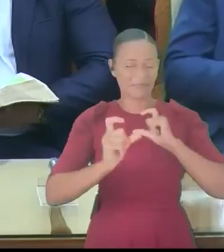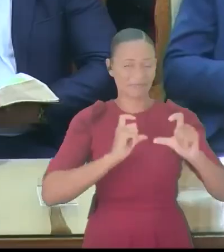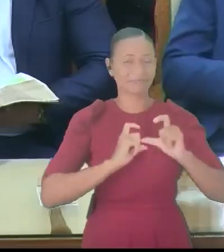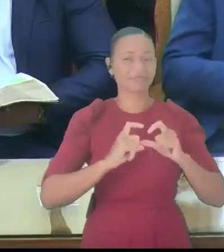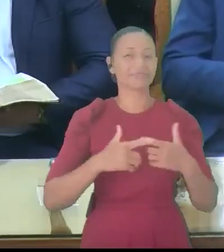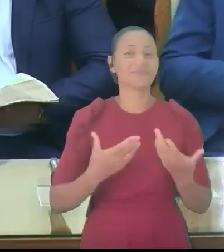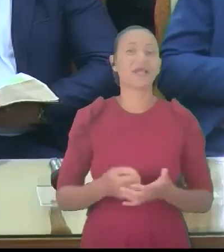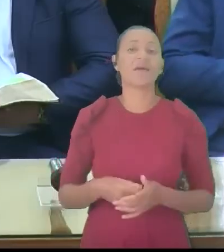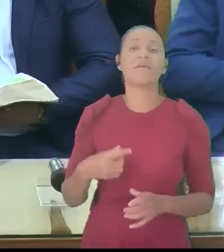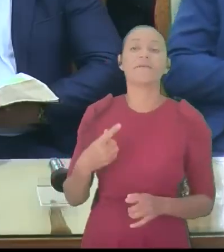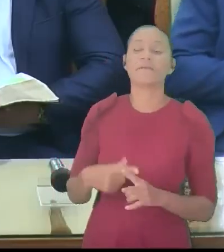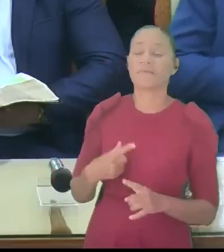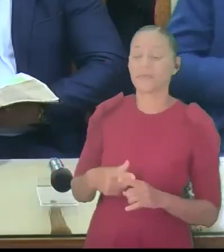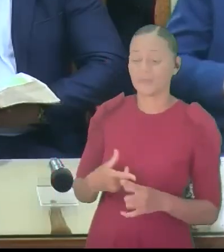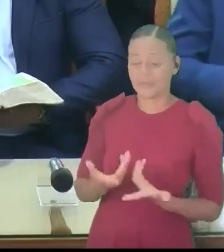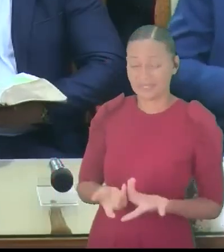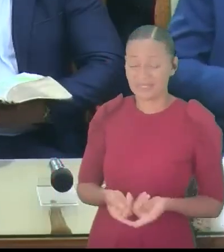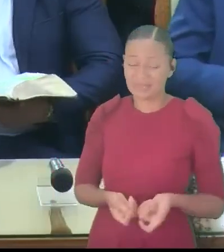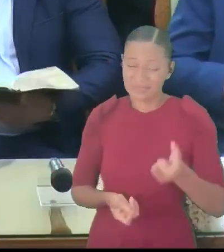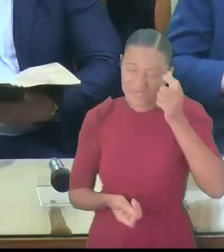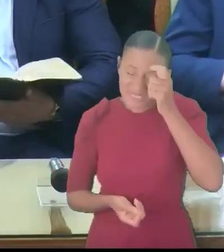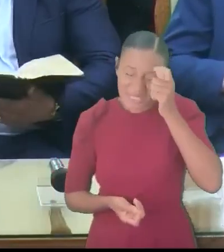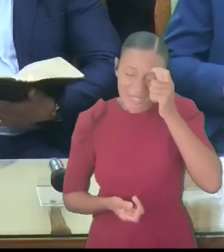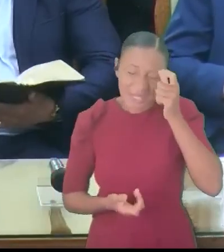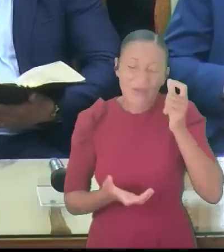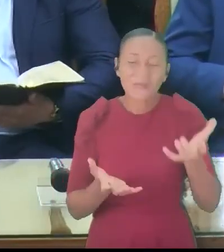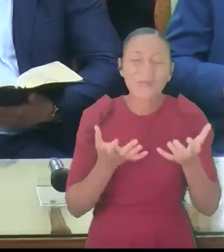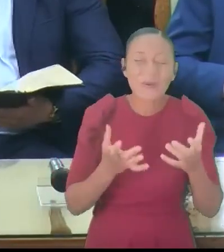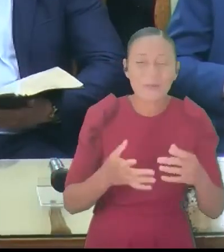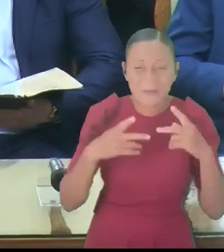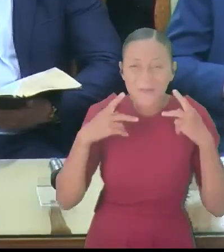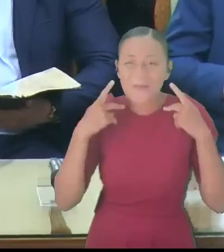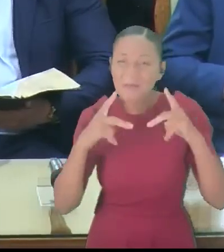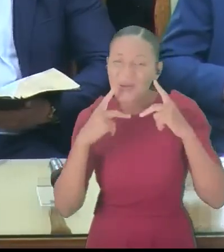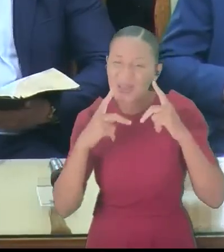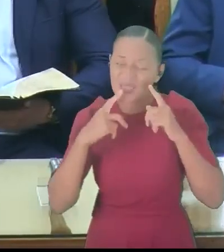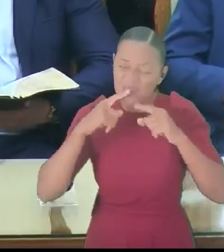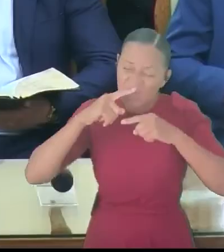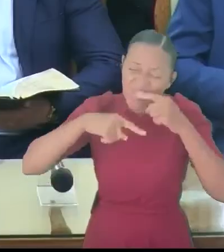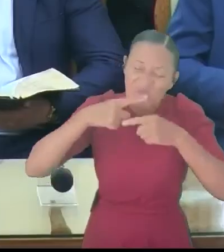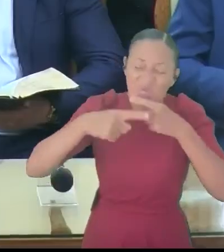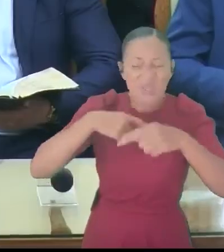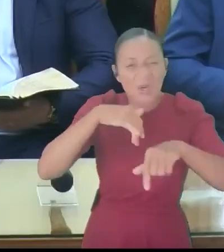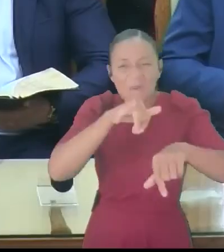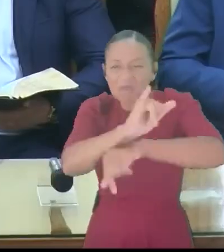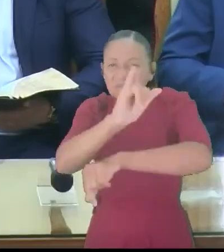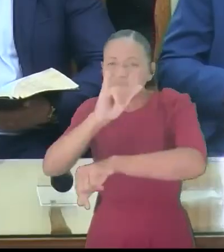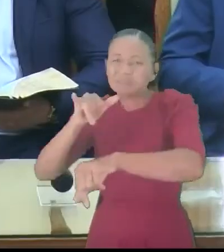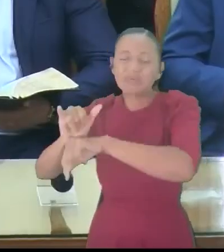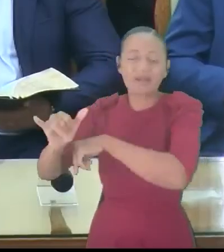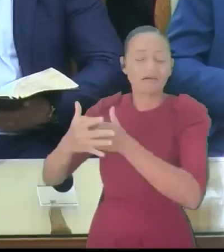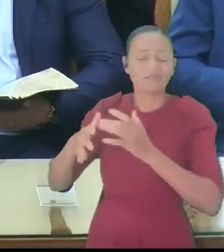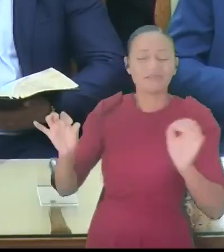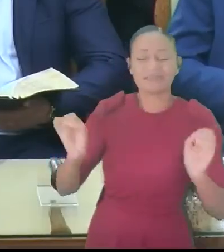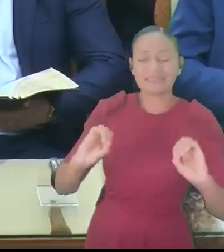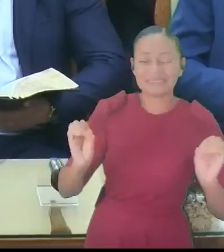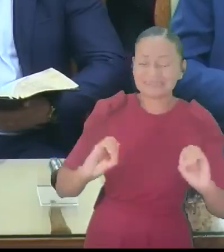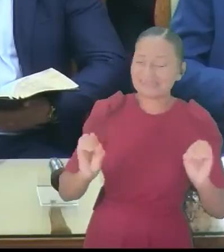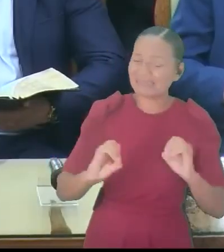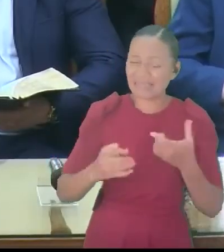Porque o diabo queria que o pregador engane vocês, o diabo quer que o pregador enrole vocês, ele quer que o pregador não traga nenhum